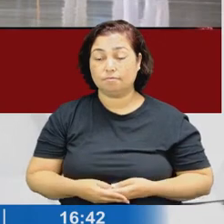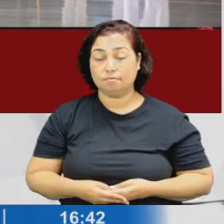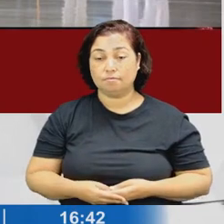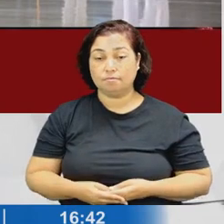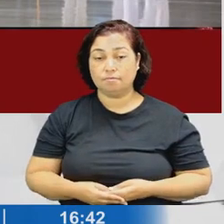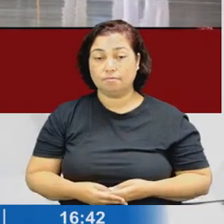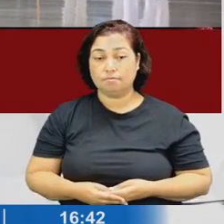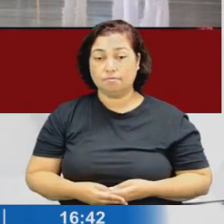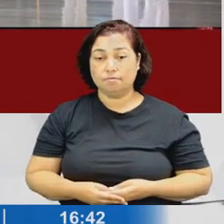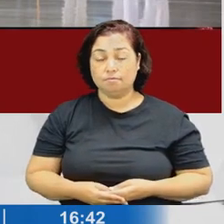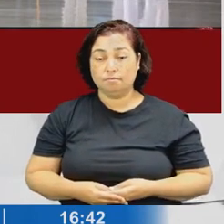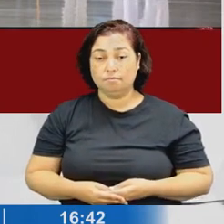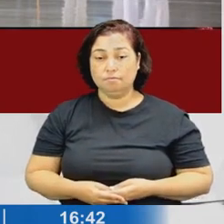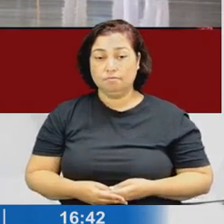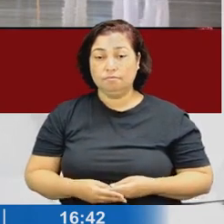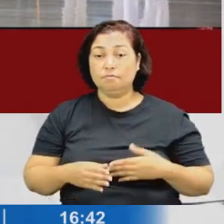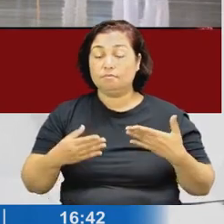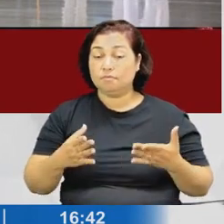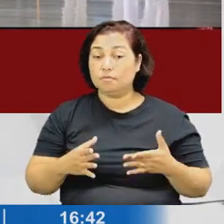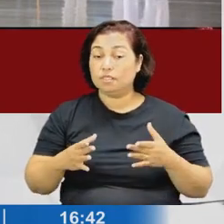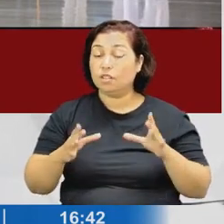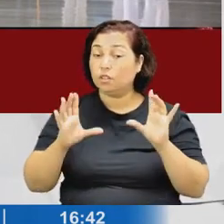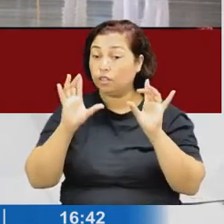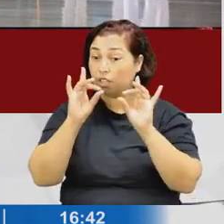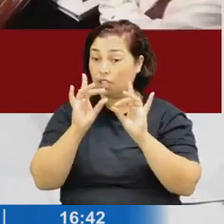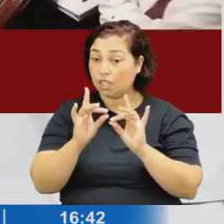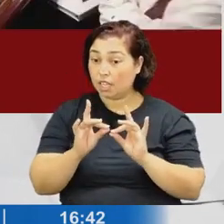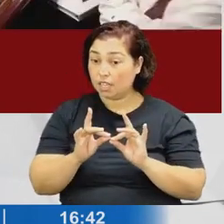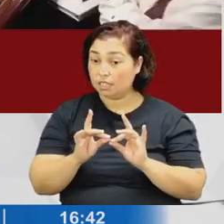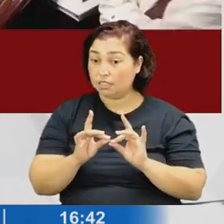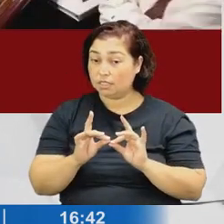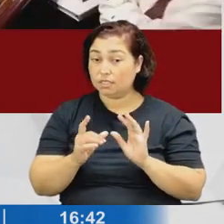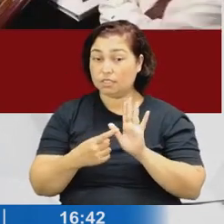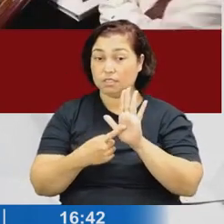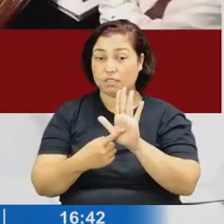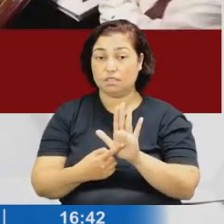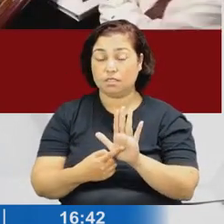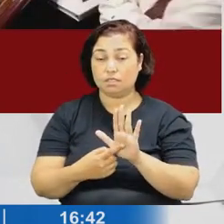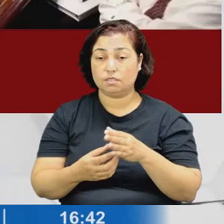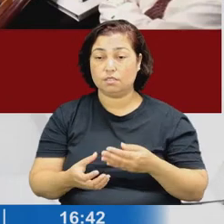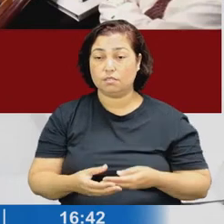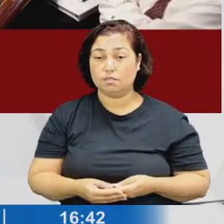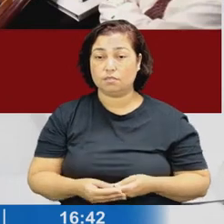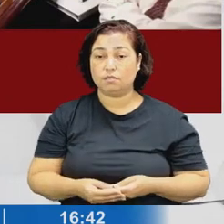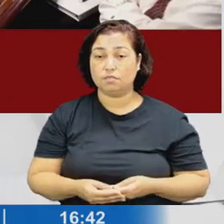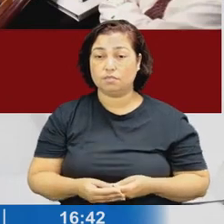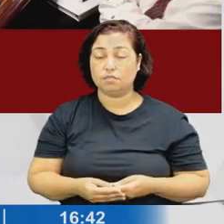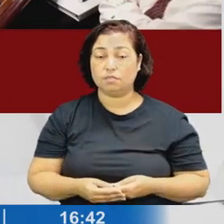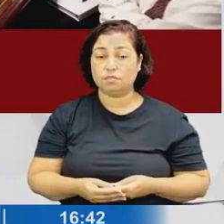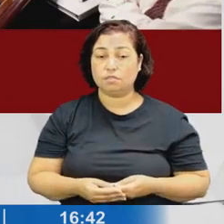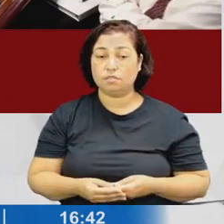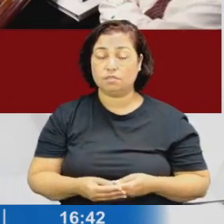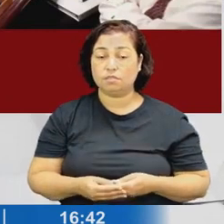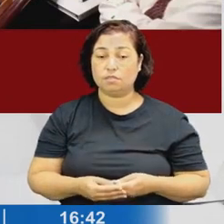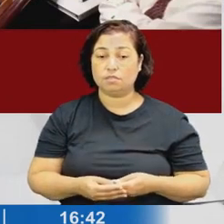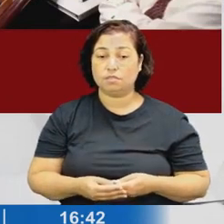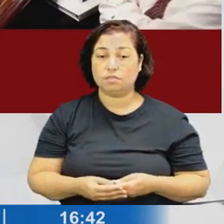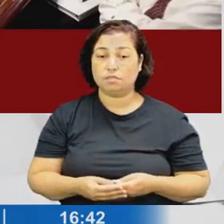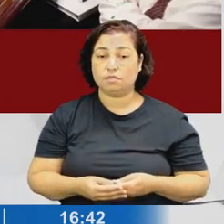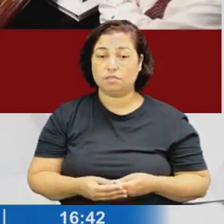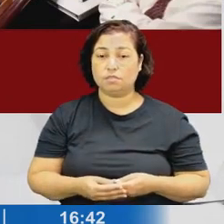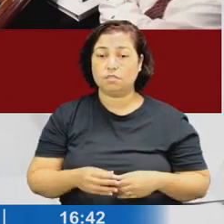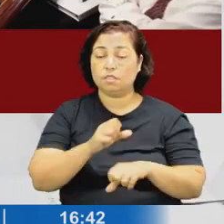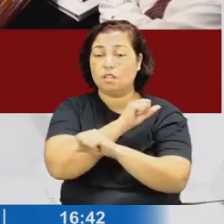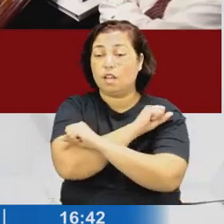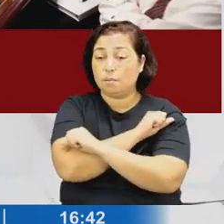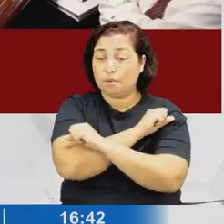Então são detalhes Olha que faz uma diferença brutal adversidade ainda abraço né e tal não tá bem não tá olhando para